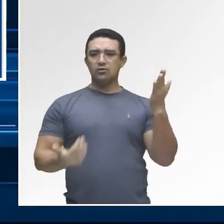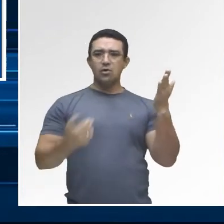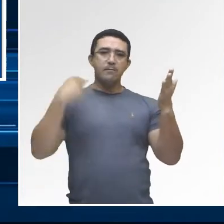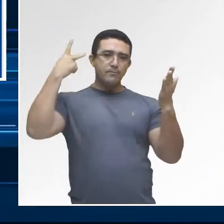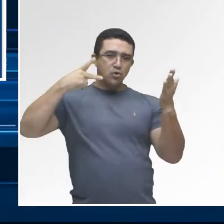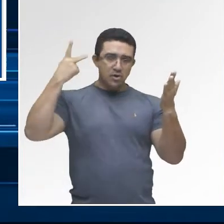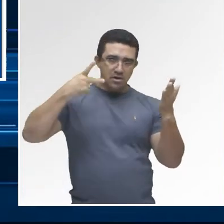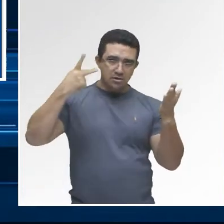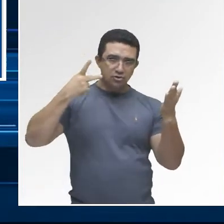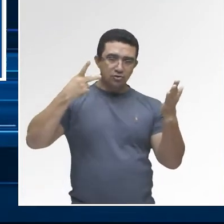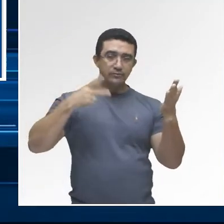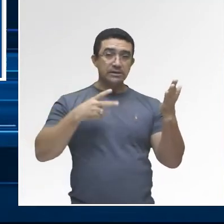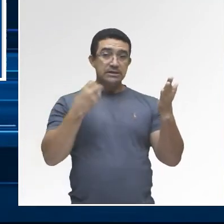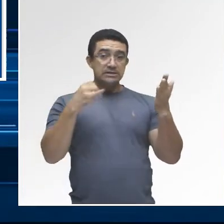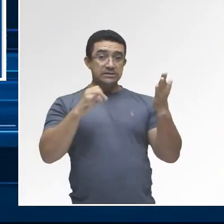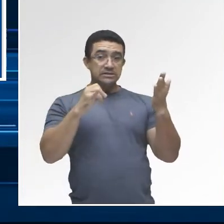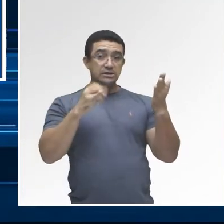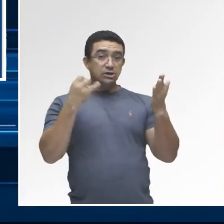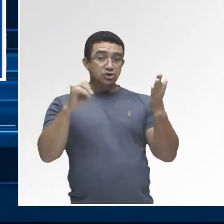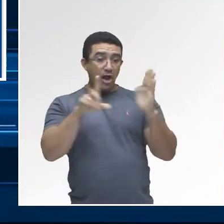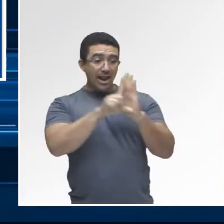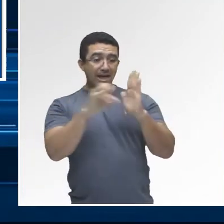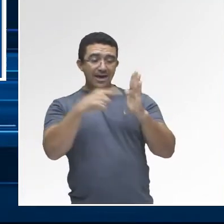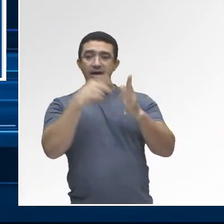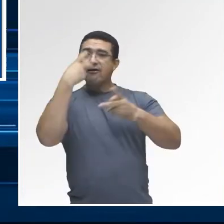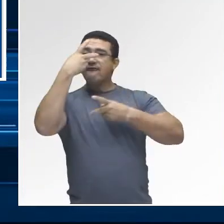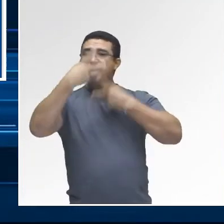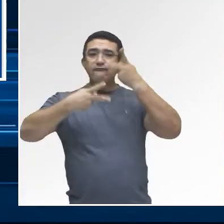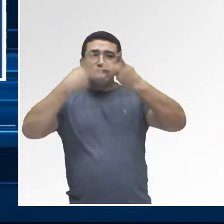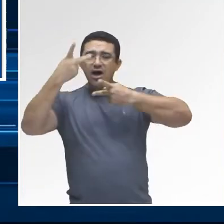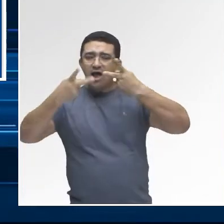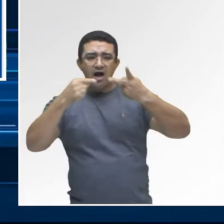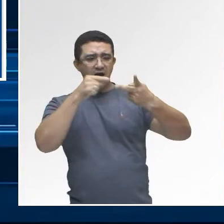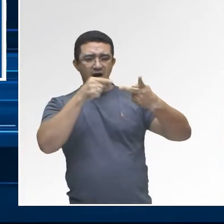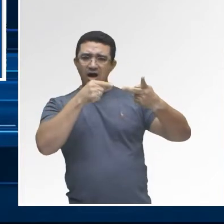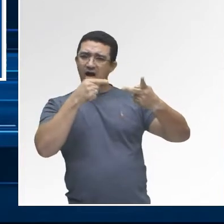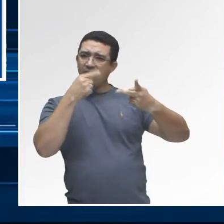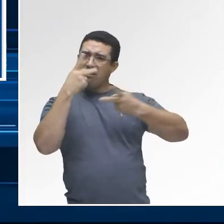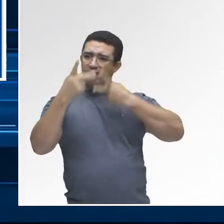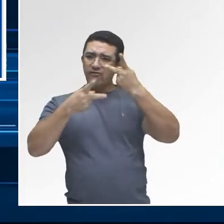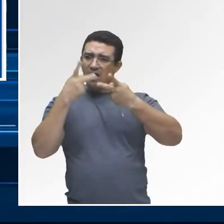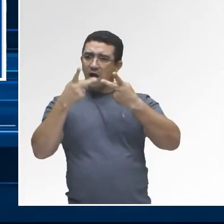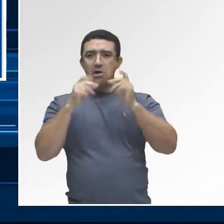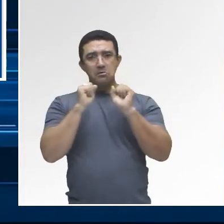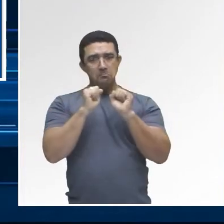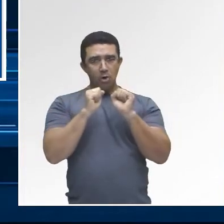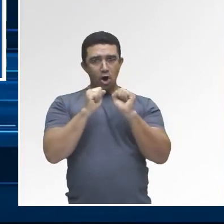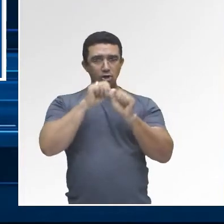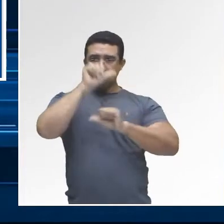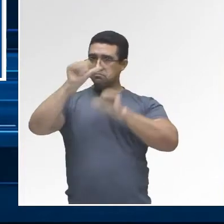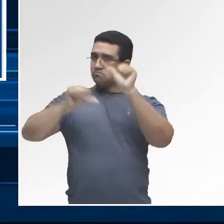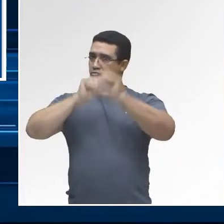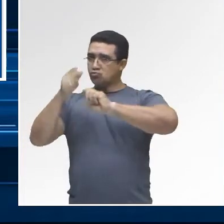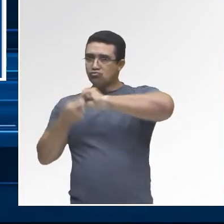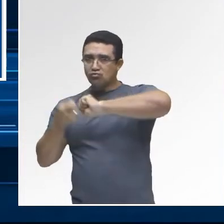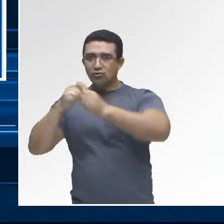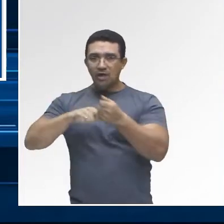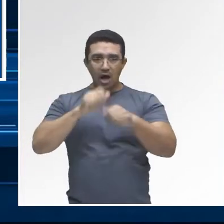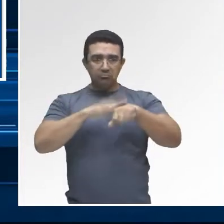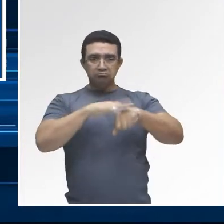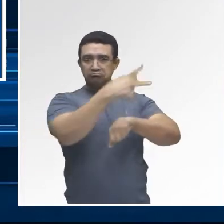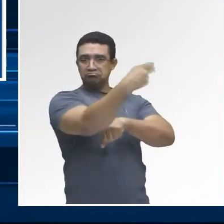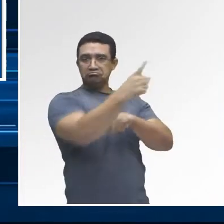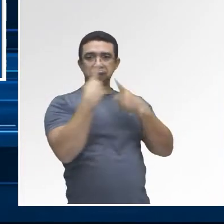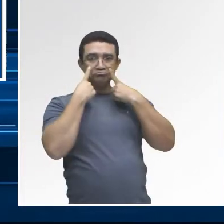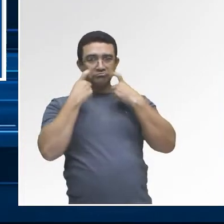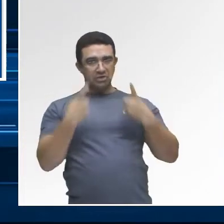efetivação. Se as leis são orais, eles podem mudar as leis de acordo com as suas necessidades, de acordo com os seus interesses. Então,